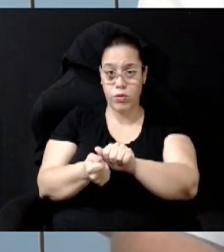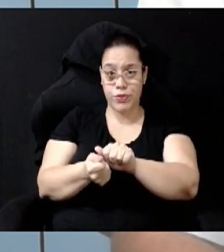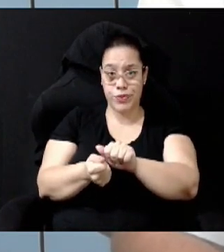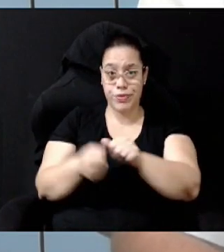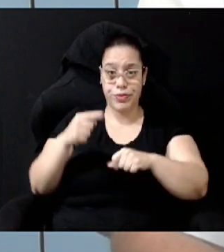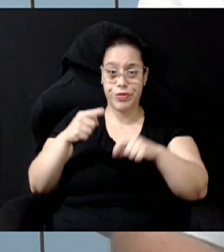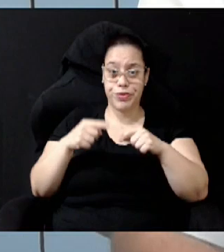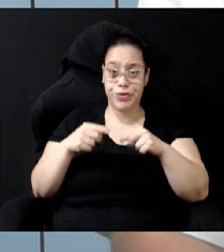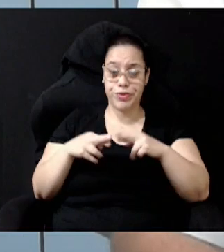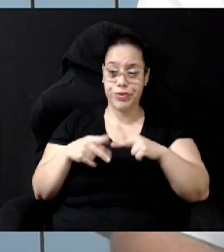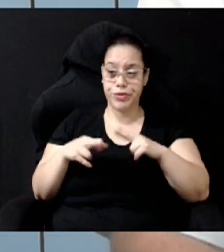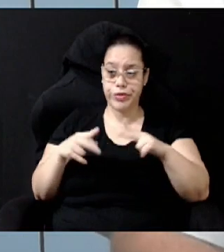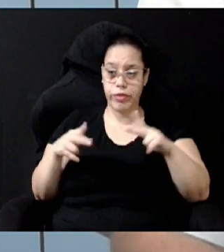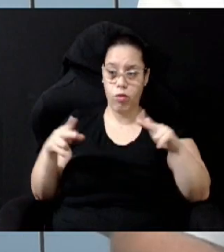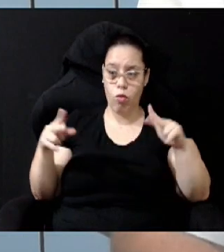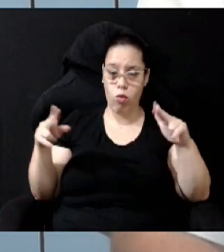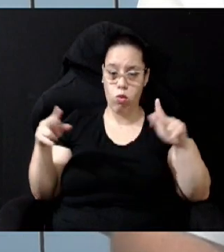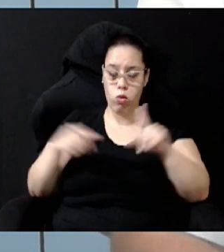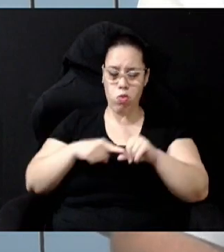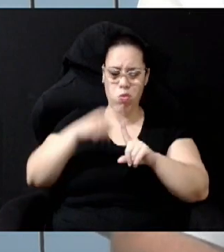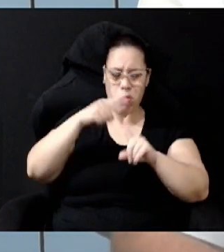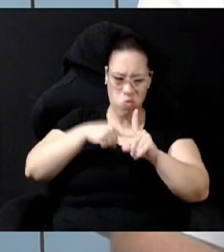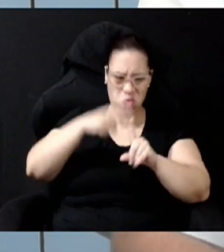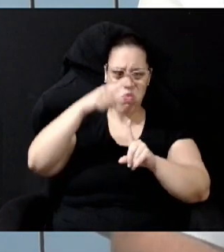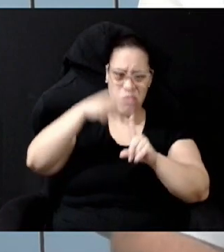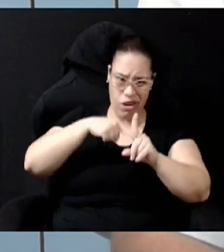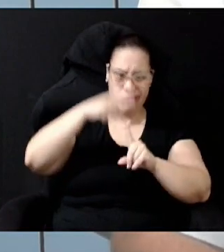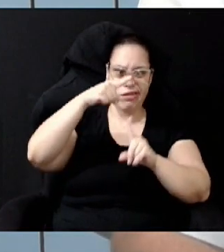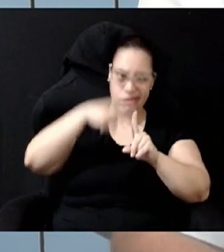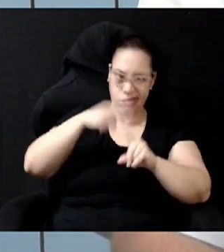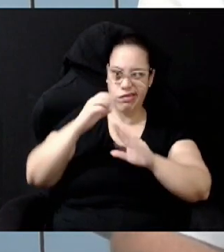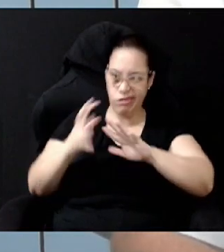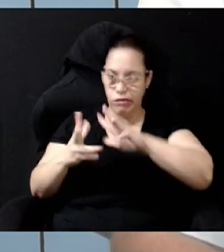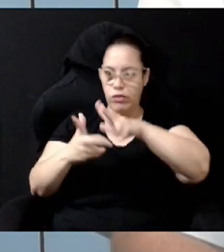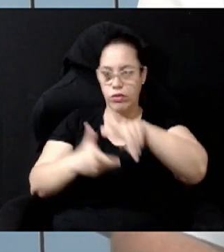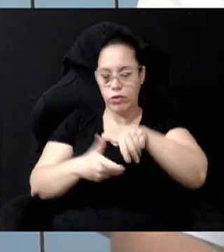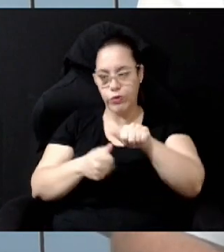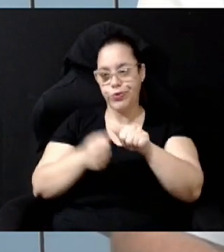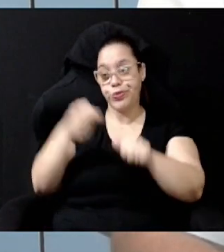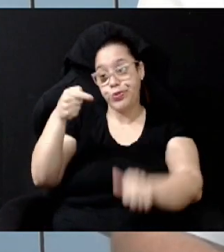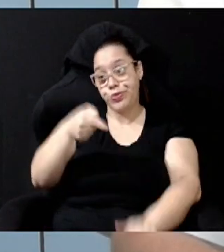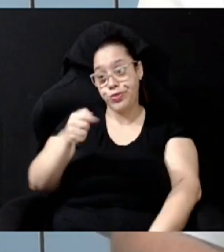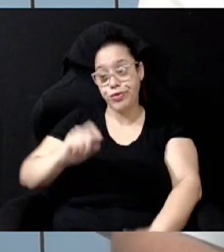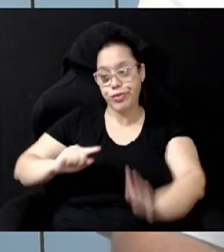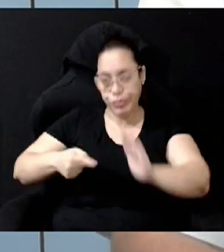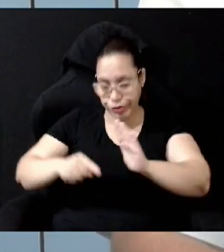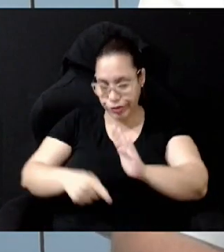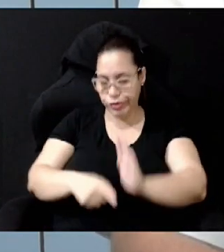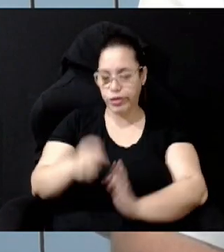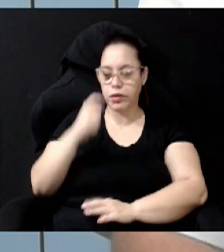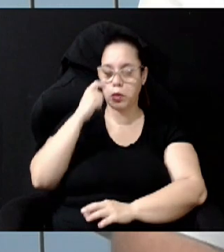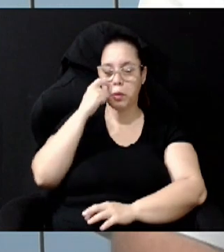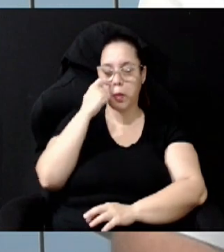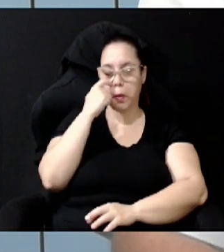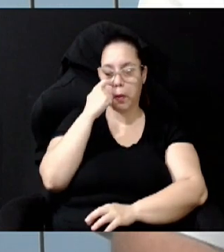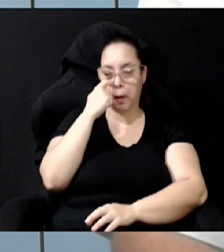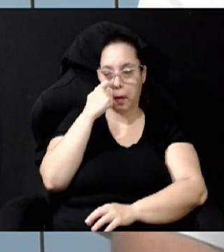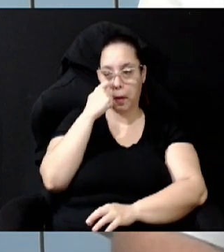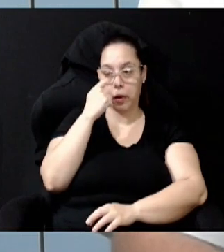diferentes ondas de calor no mundo todo, e aqui nós aprofundamos o que nos levou, por exemplo,